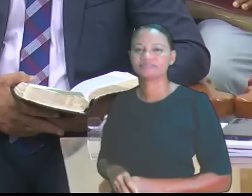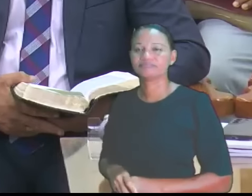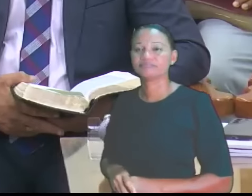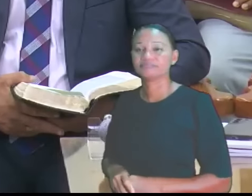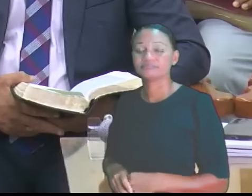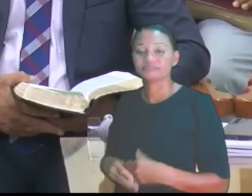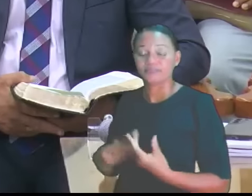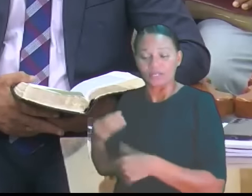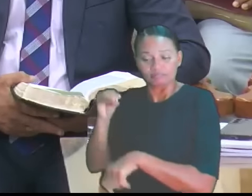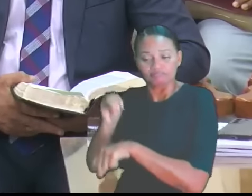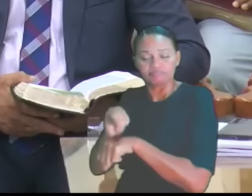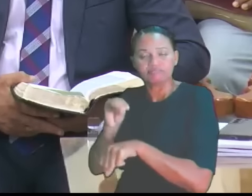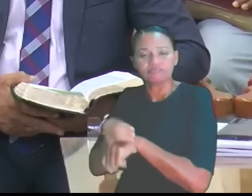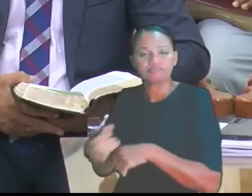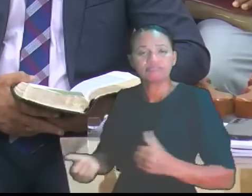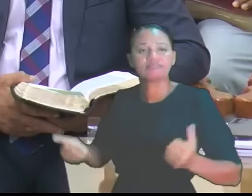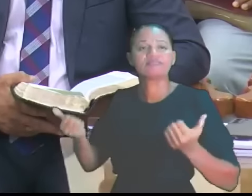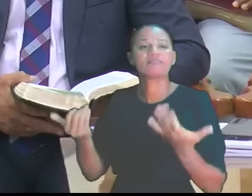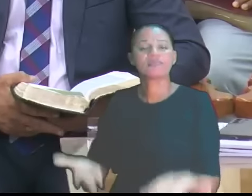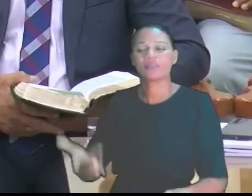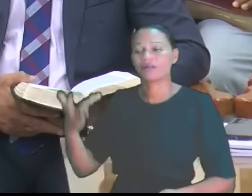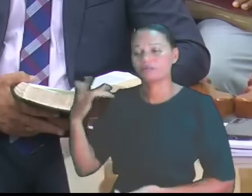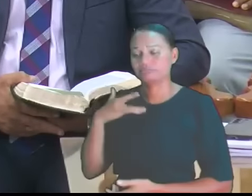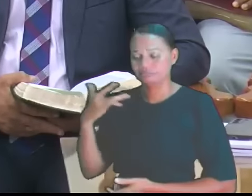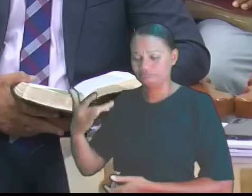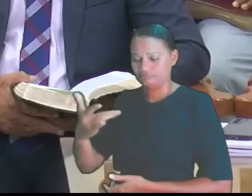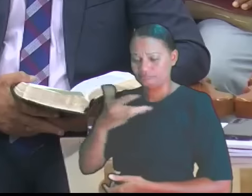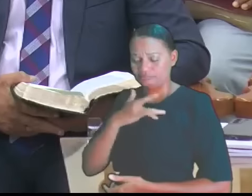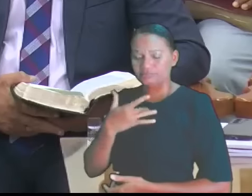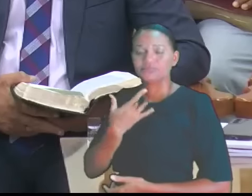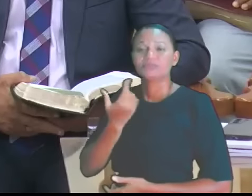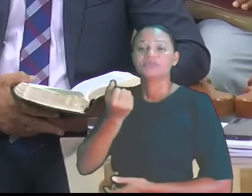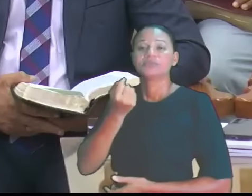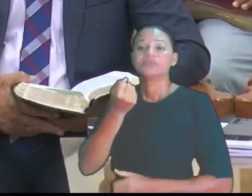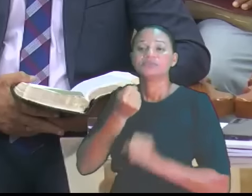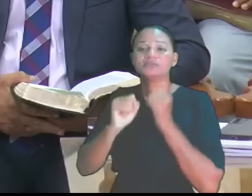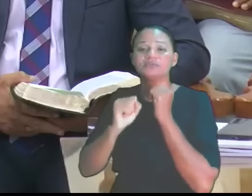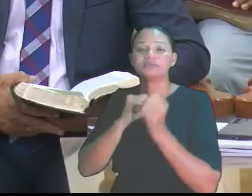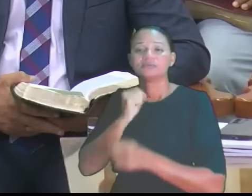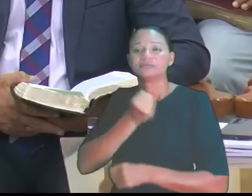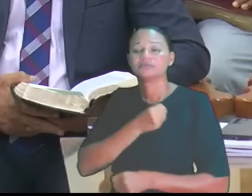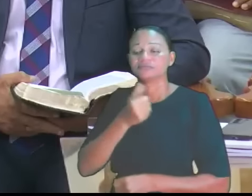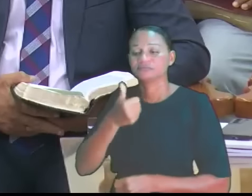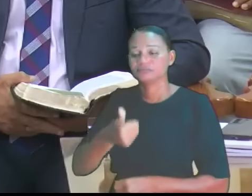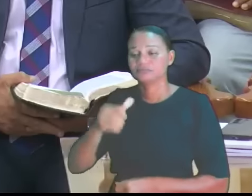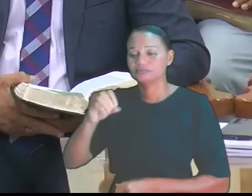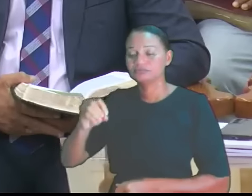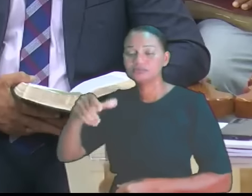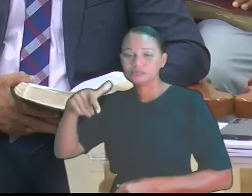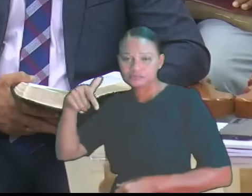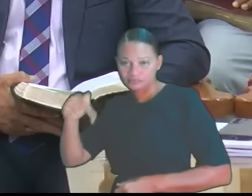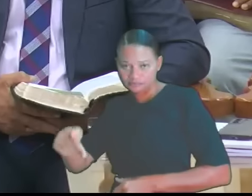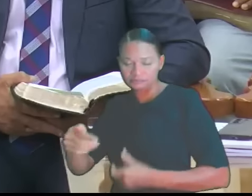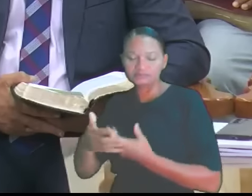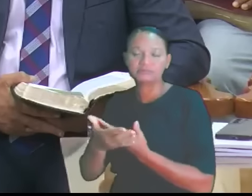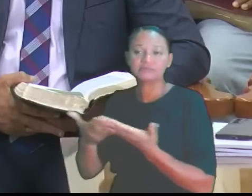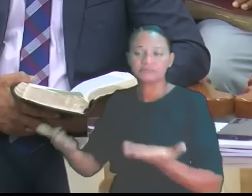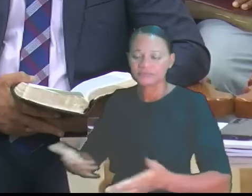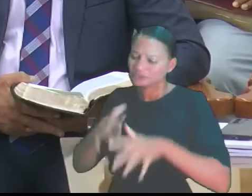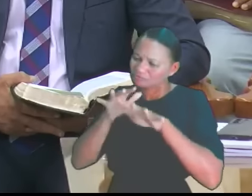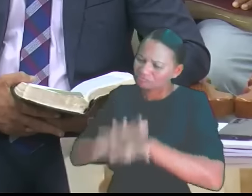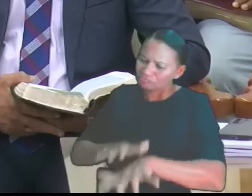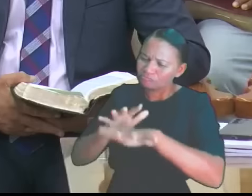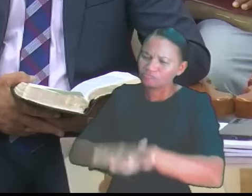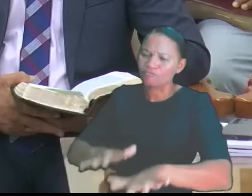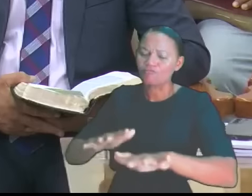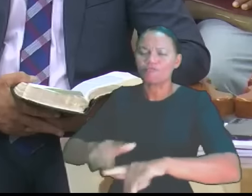Ele proveu saúde. O Salmo 107 diz que durante a caminhada no deserto, irmão, não houve